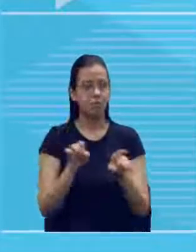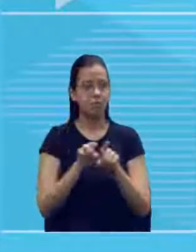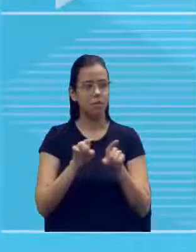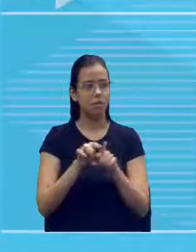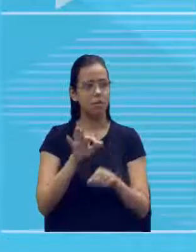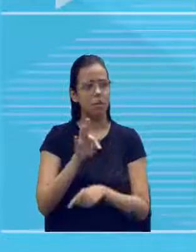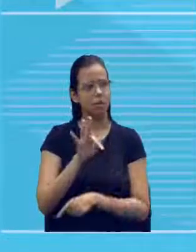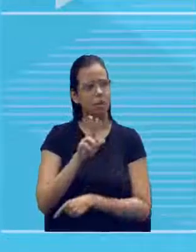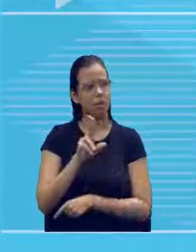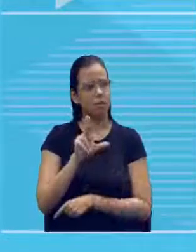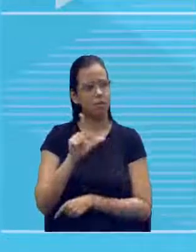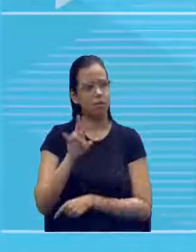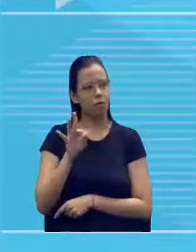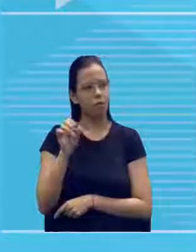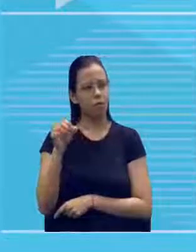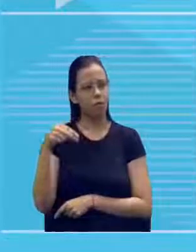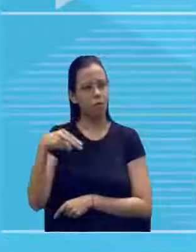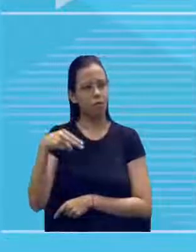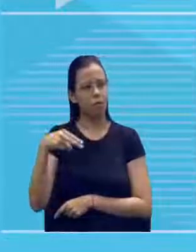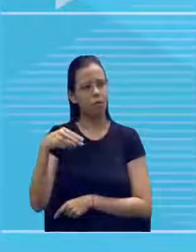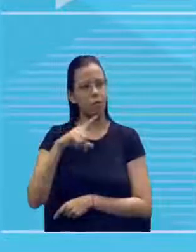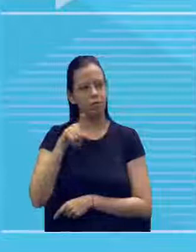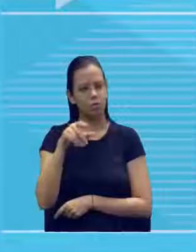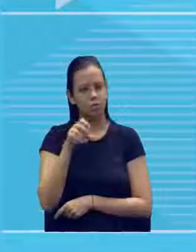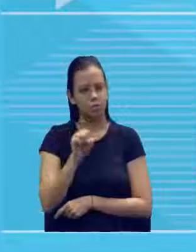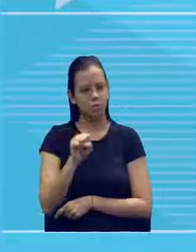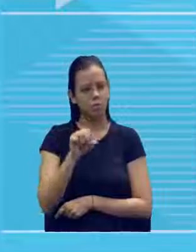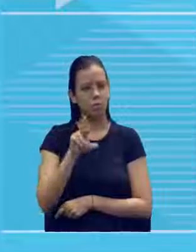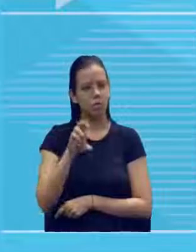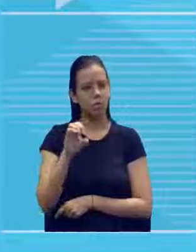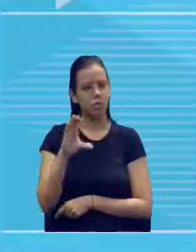África do Sul. Lá em Altamira, na Espanha,